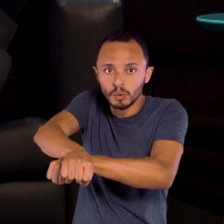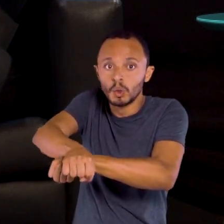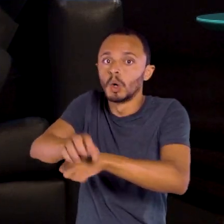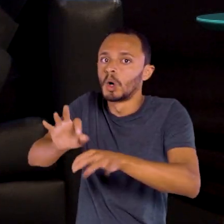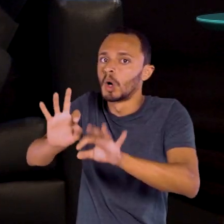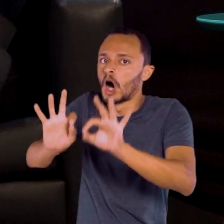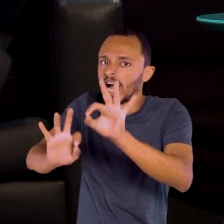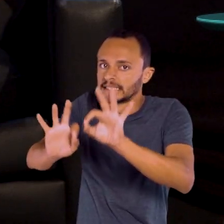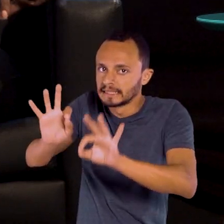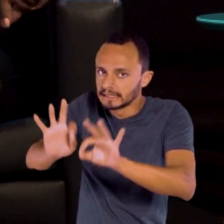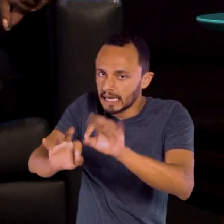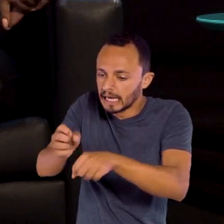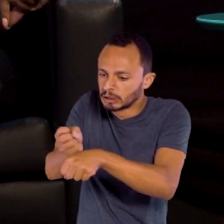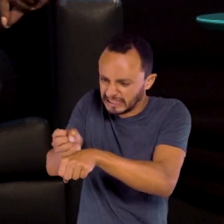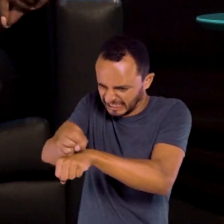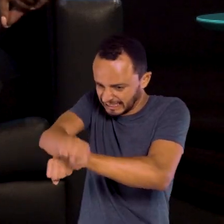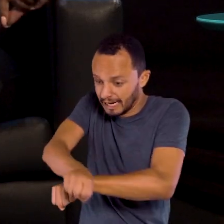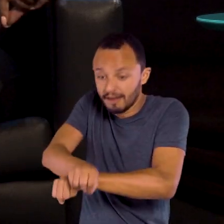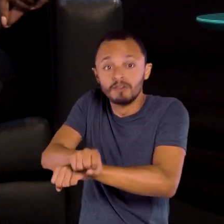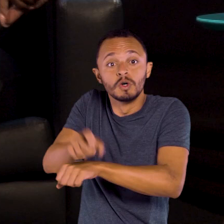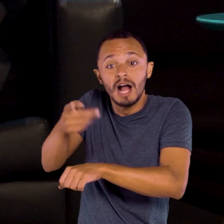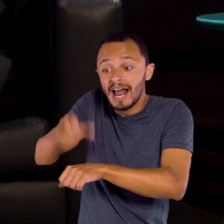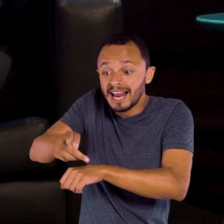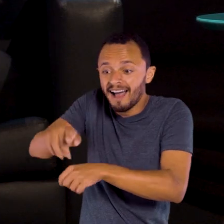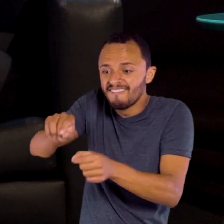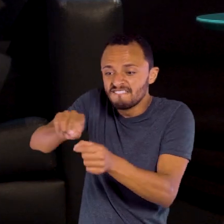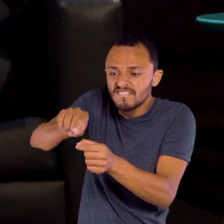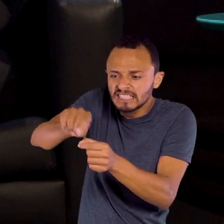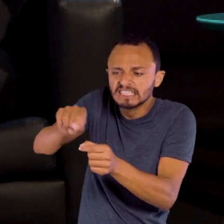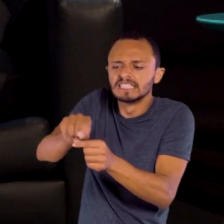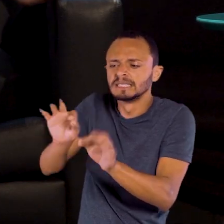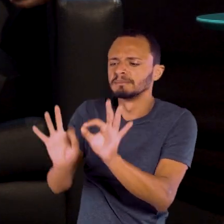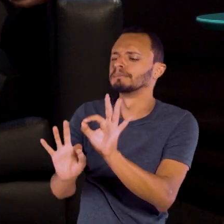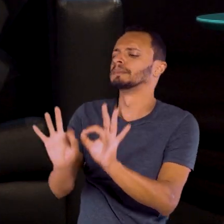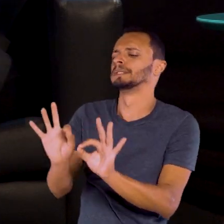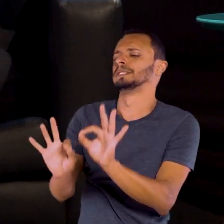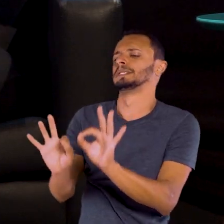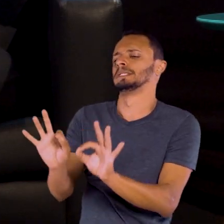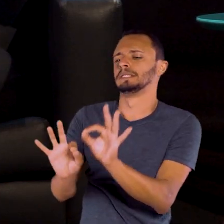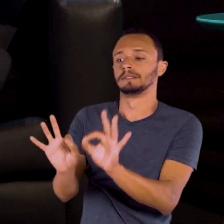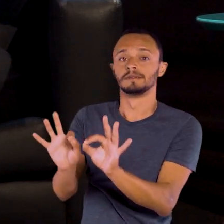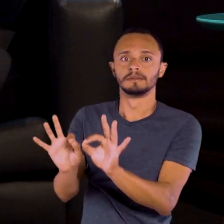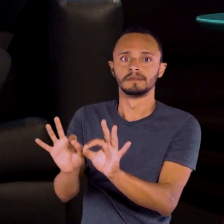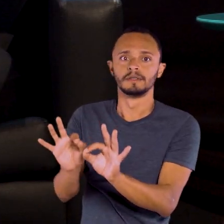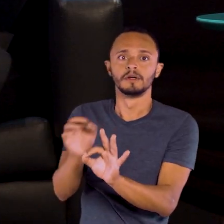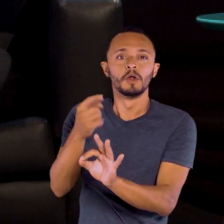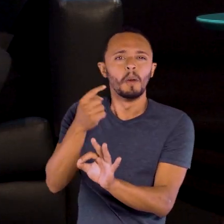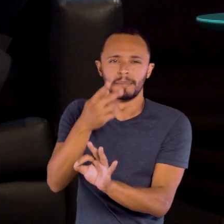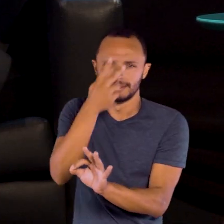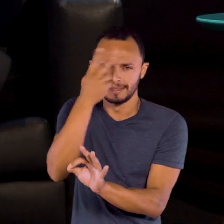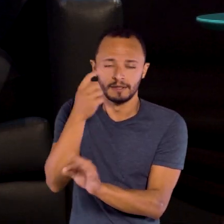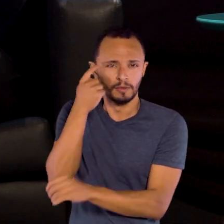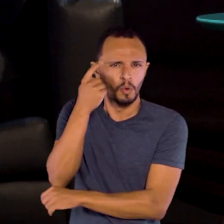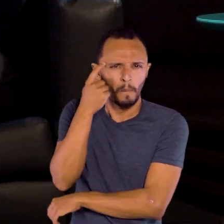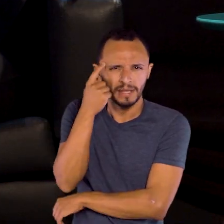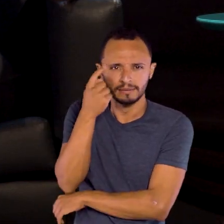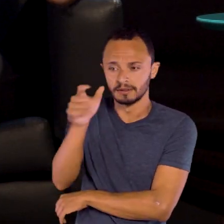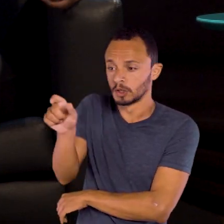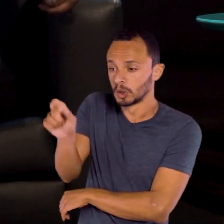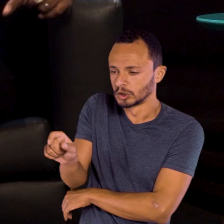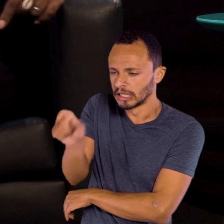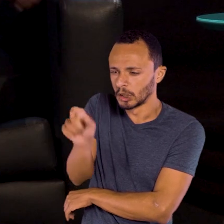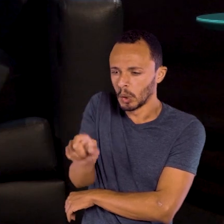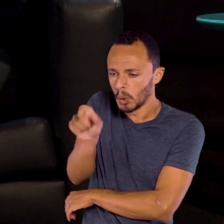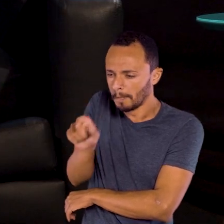muito organizado, muito pensado no ser humano como moeda, né? Então, a pessoa chegava